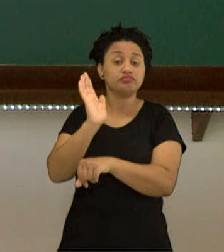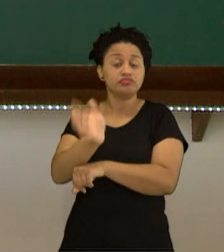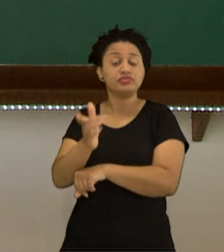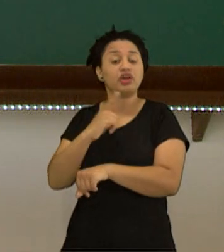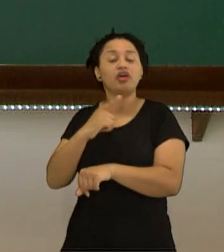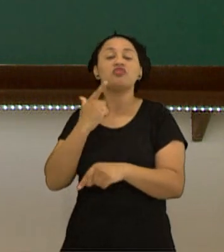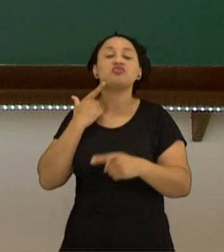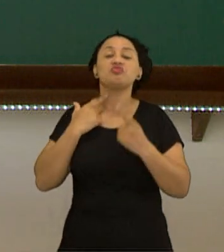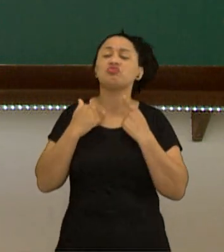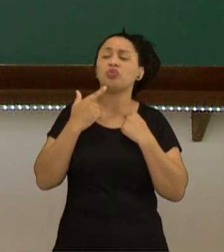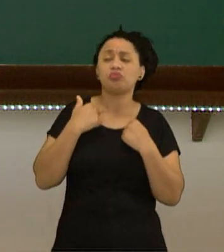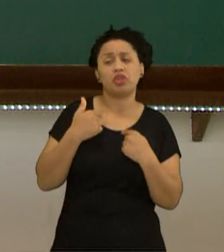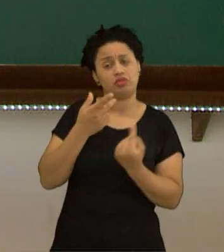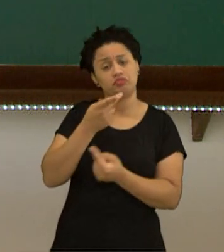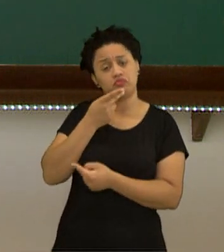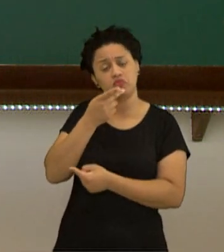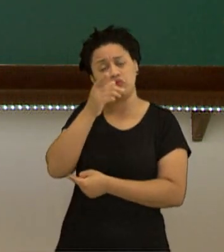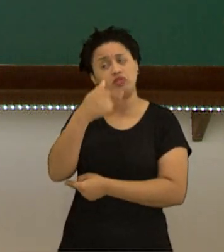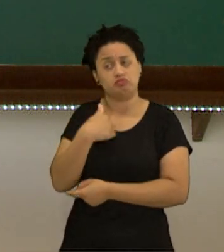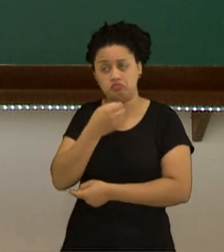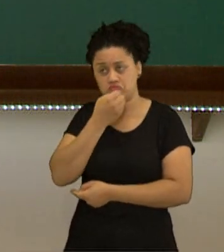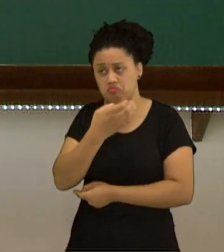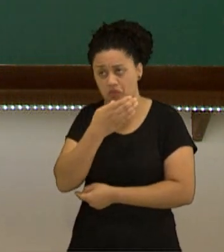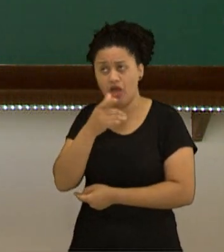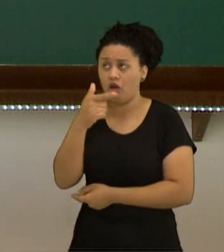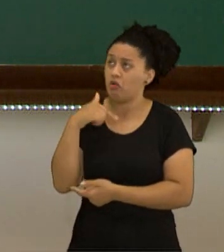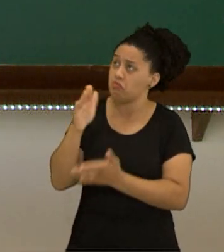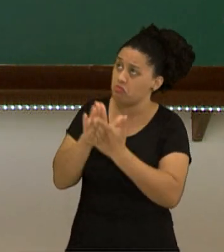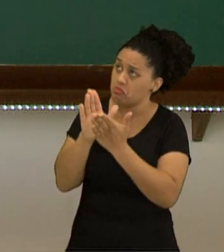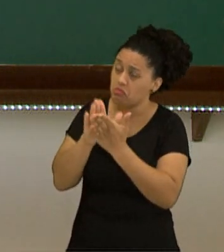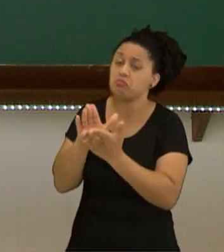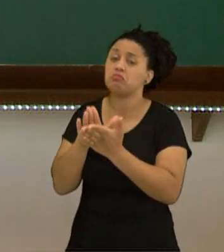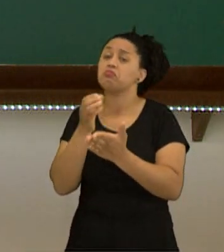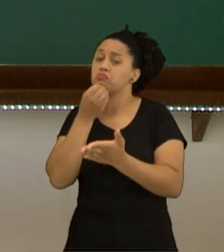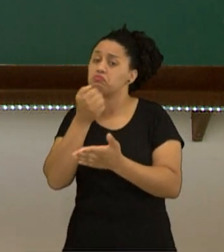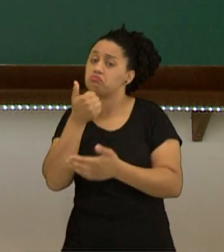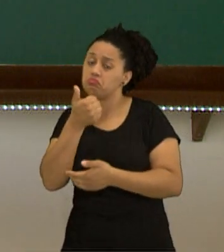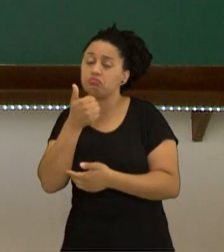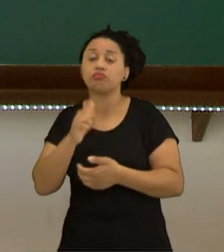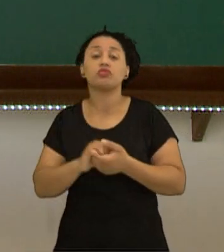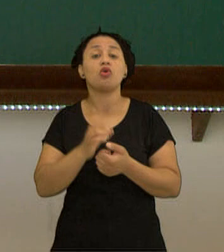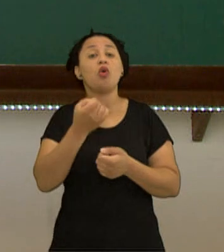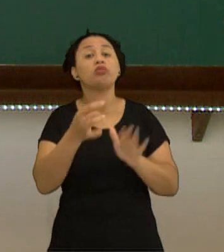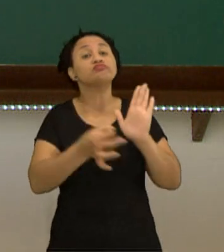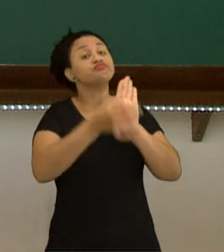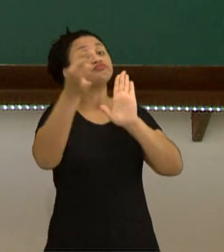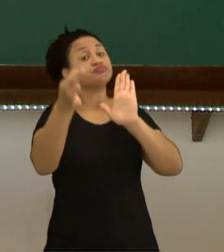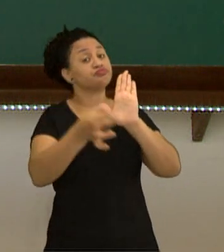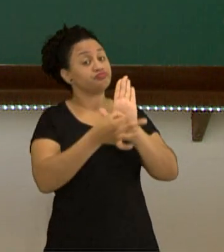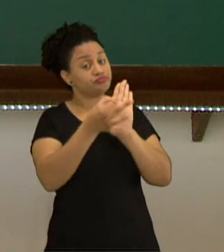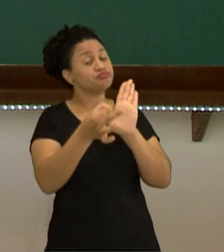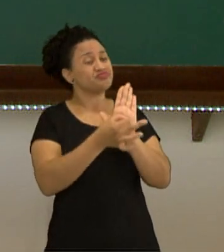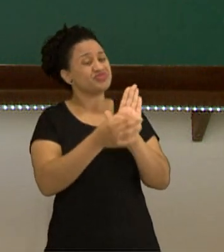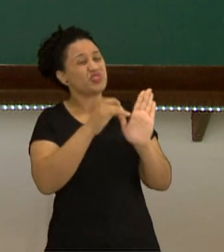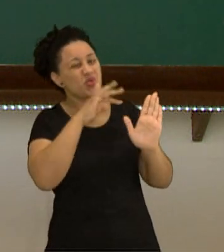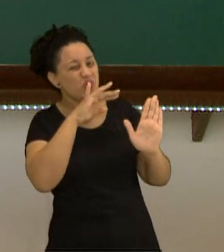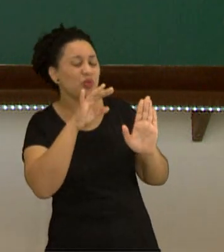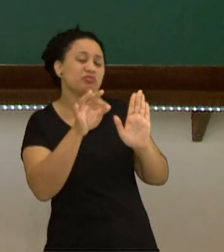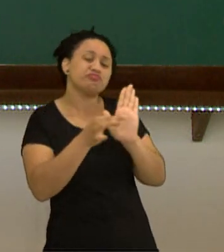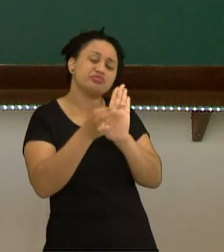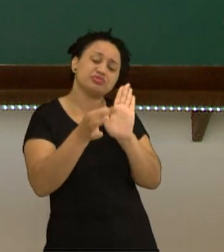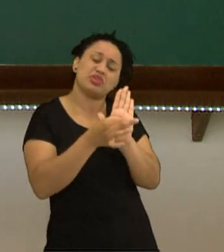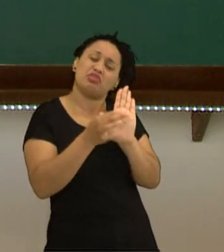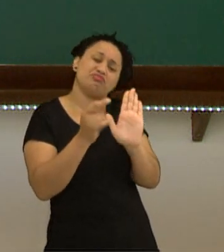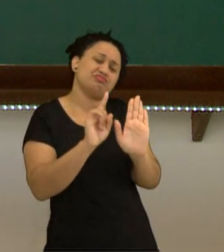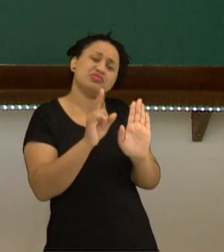teve a vontade de tecer um elogio, um comentário positivo ou uma crítica, né, negativa, aí um